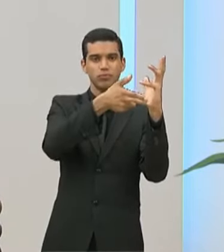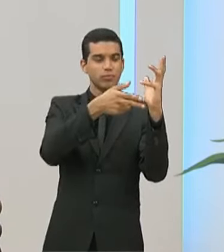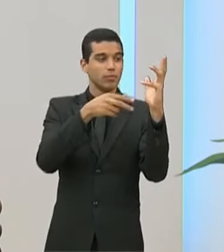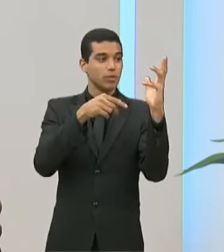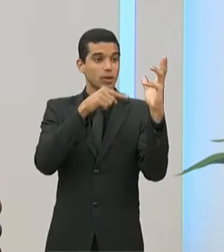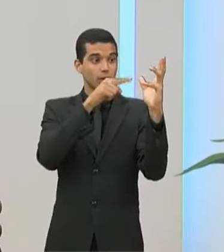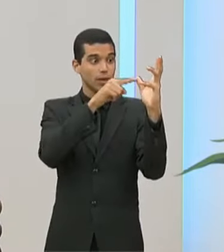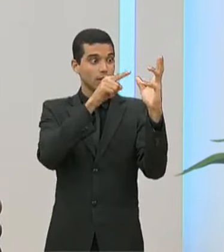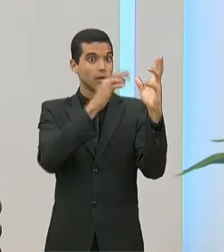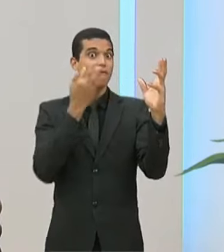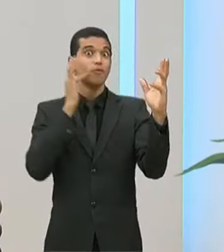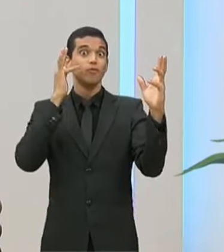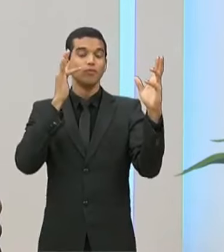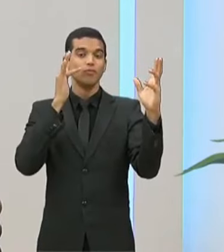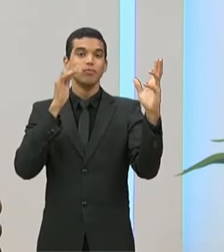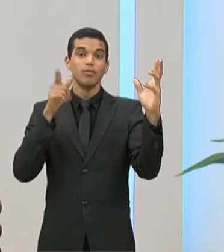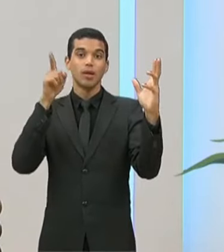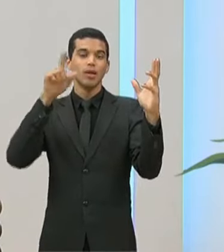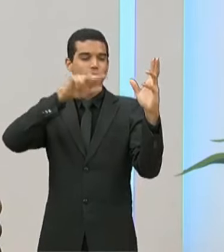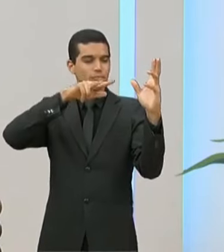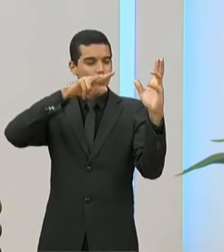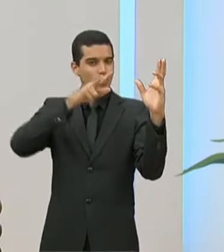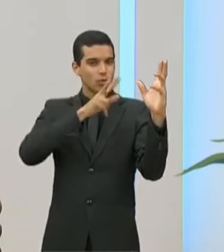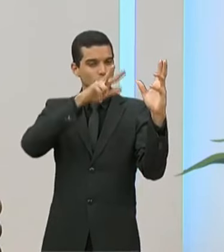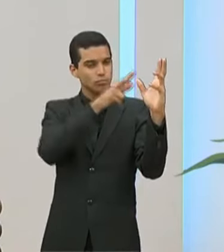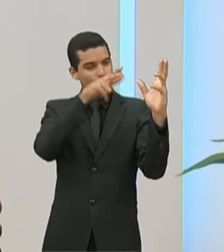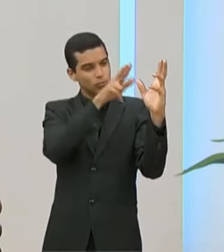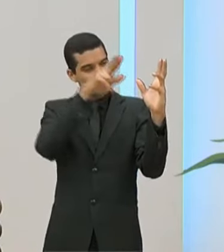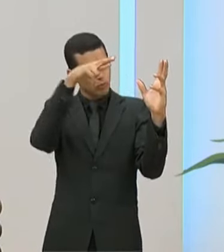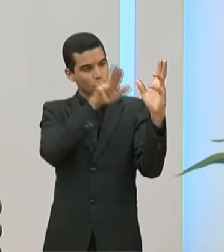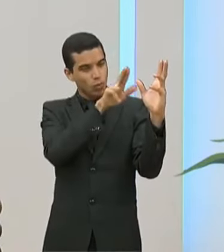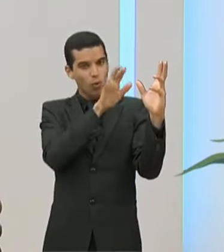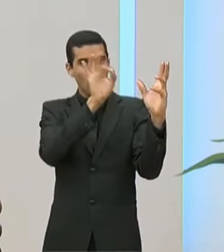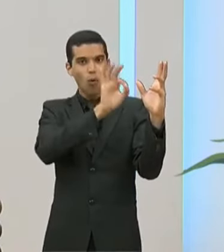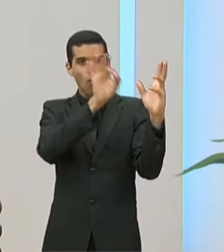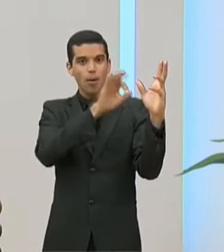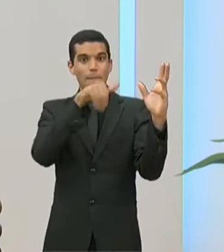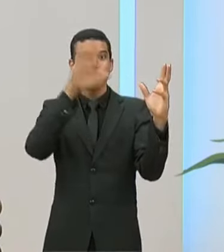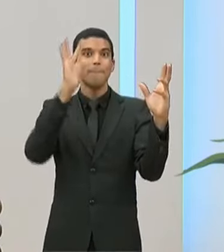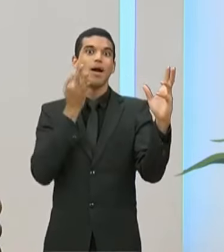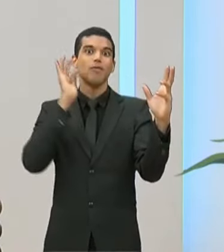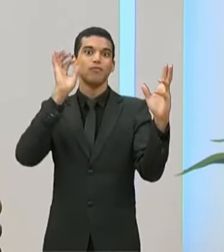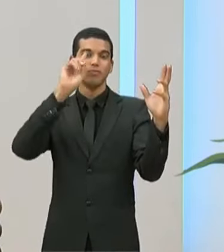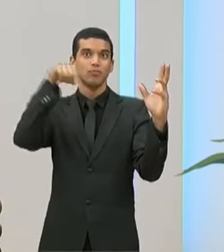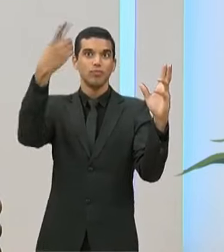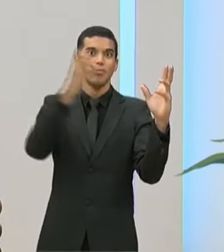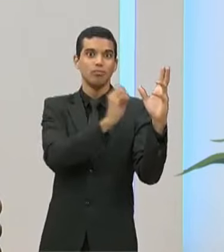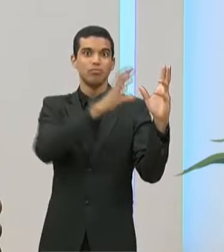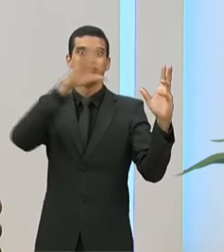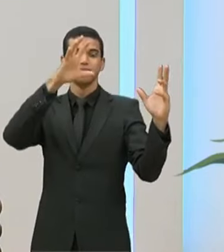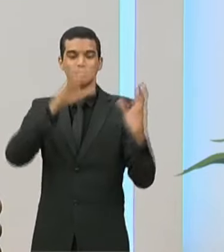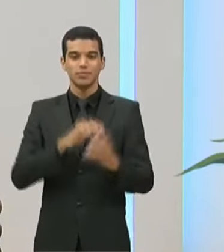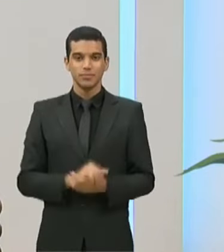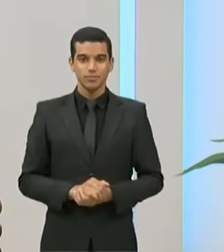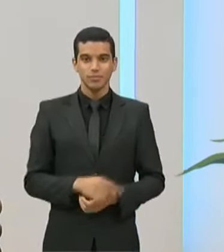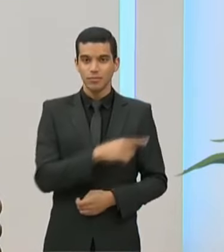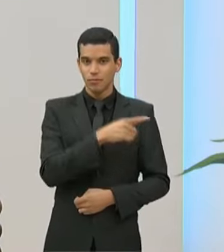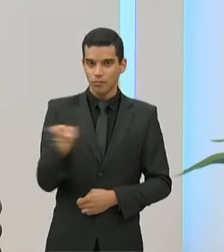mais fruto. Vós já estáis limpos pela palavra que vos tenho